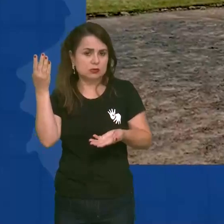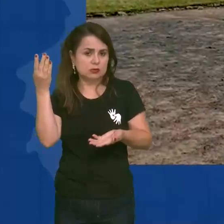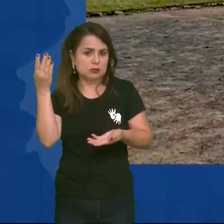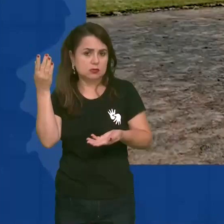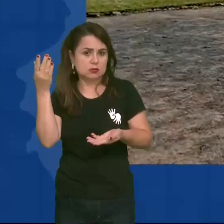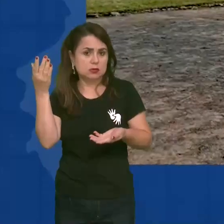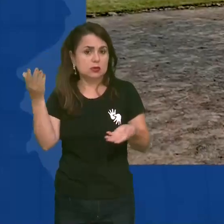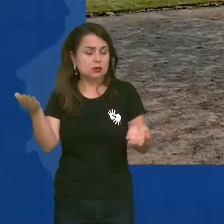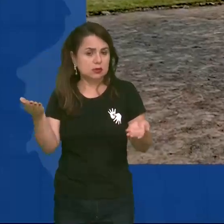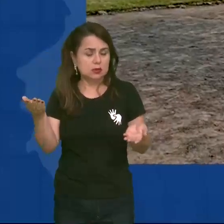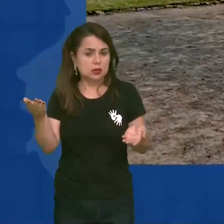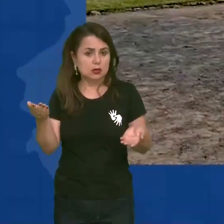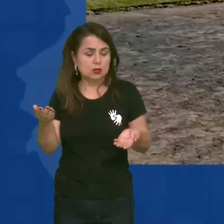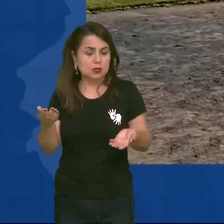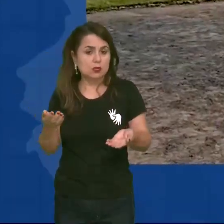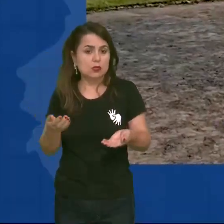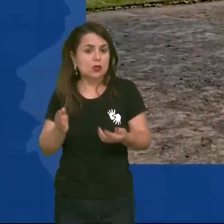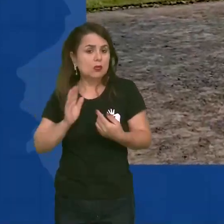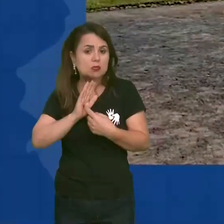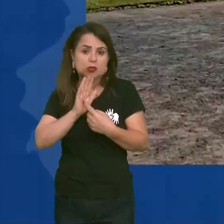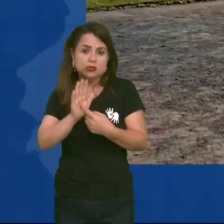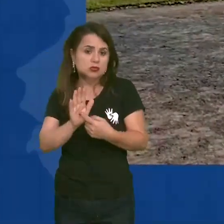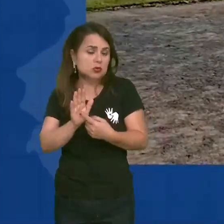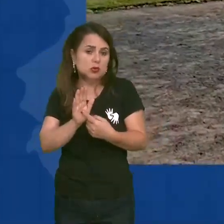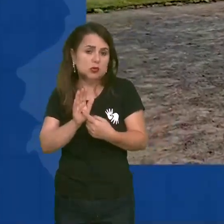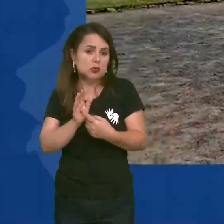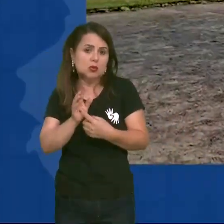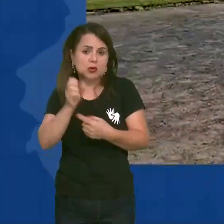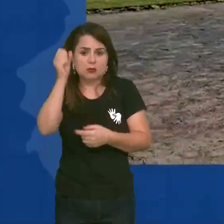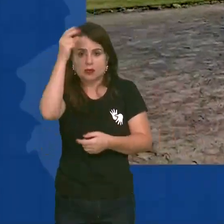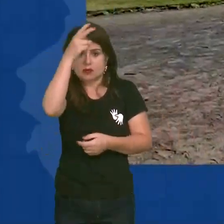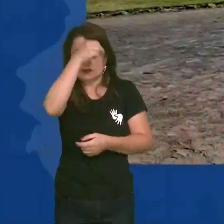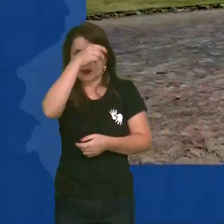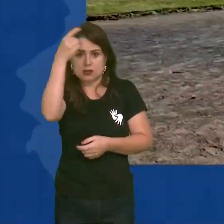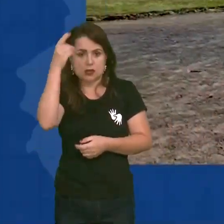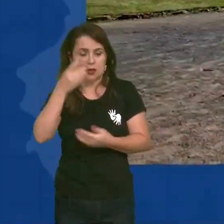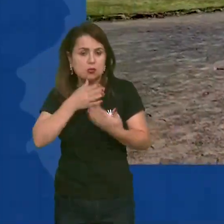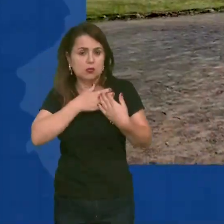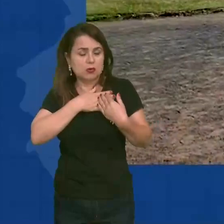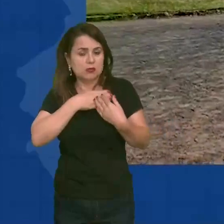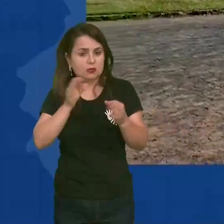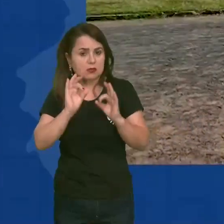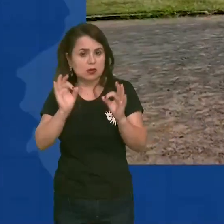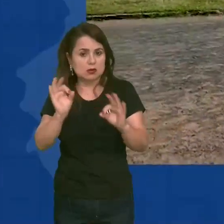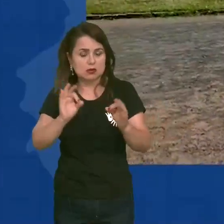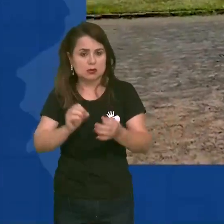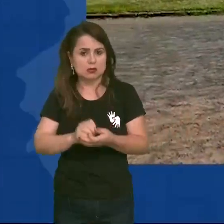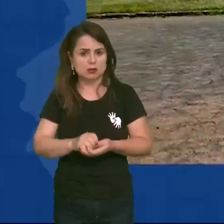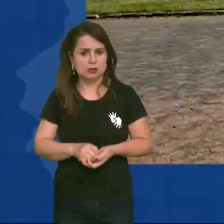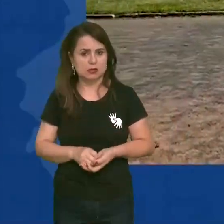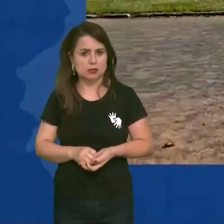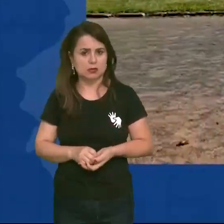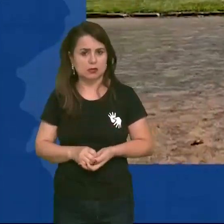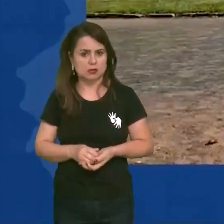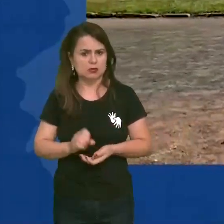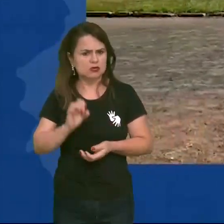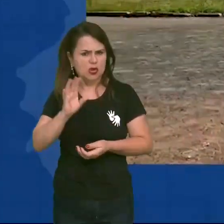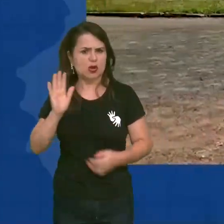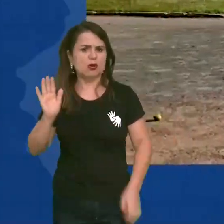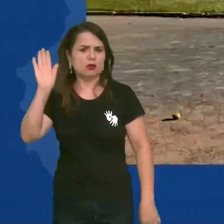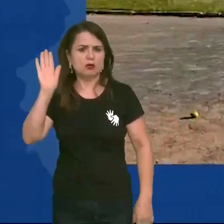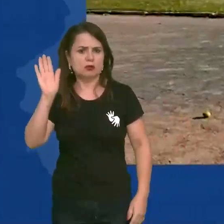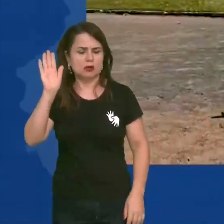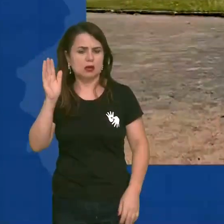de comprometimento nenhum com o esporte só se reuniu com os atletas na campanha na eleição e fez essa